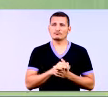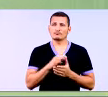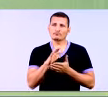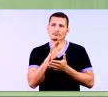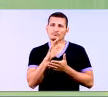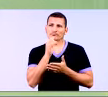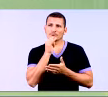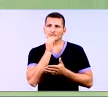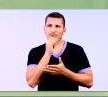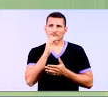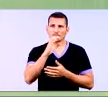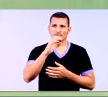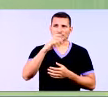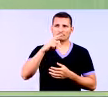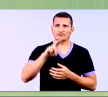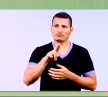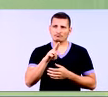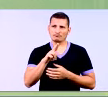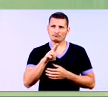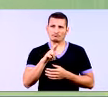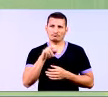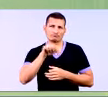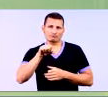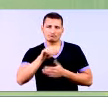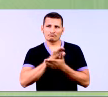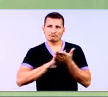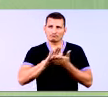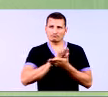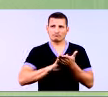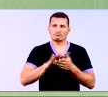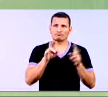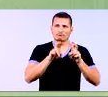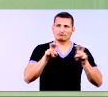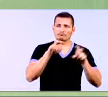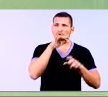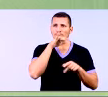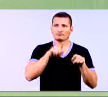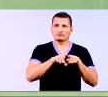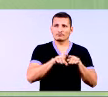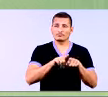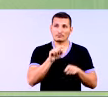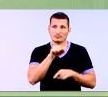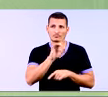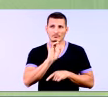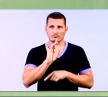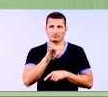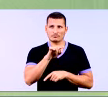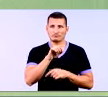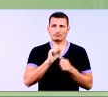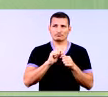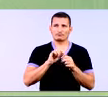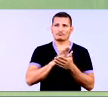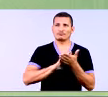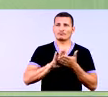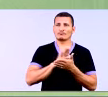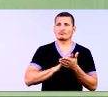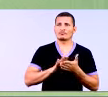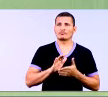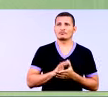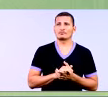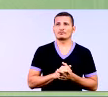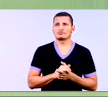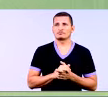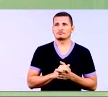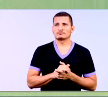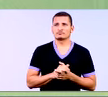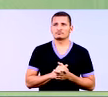sem ele não funcionar perfeitamente. Só que ele sozinho, gente, meio de campo não faz nada, ok?